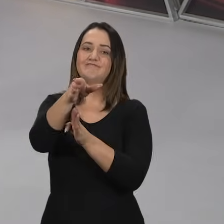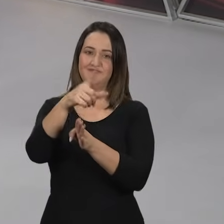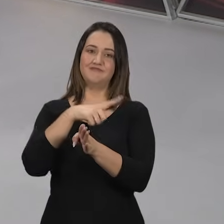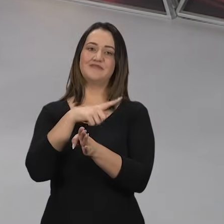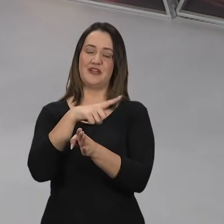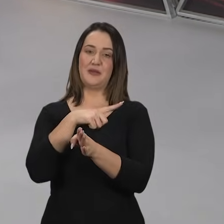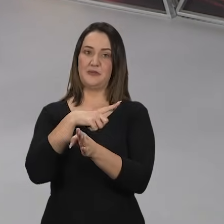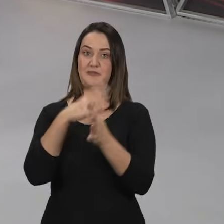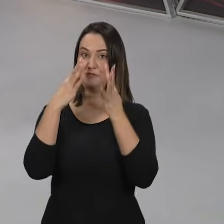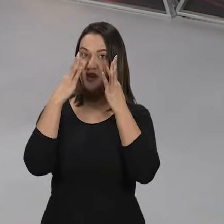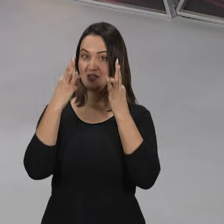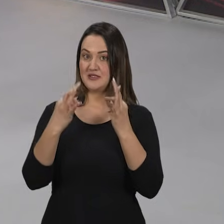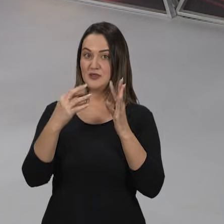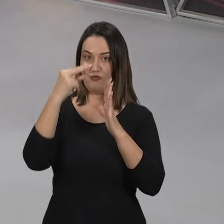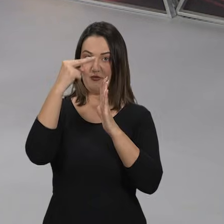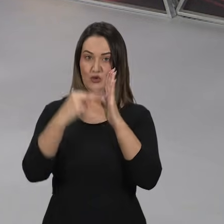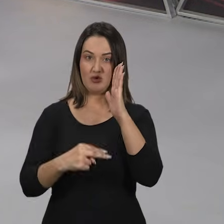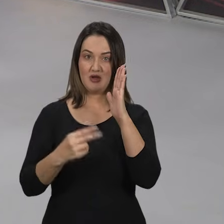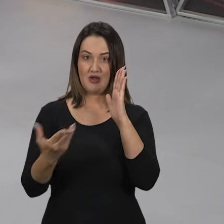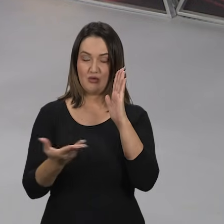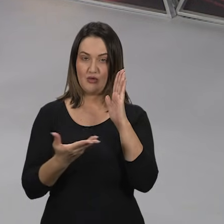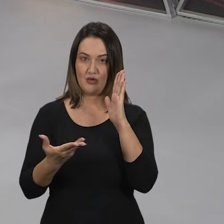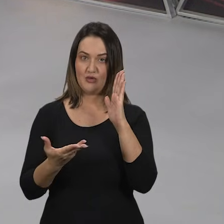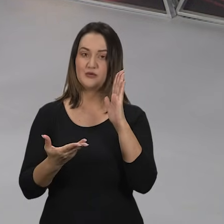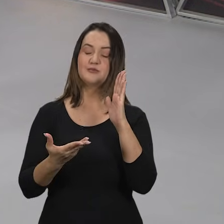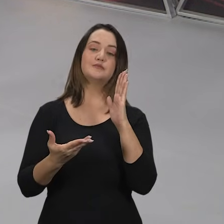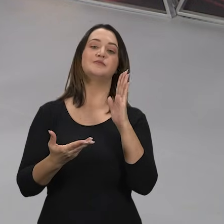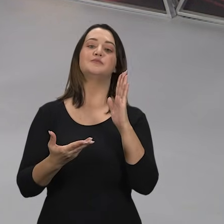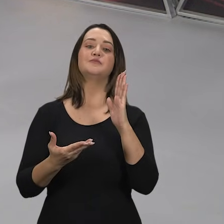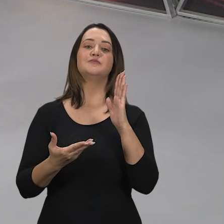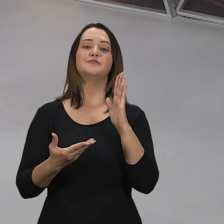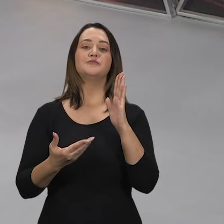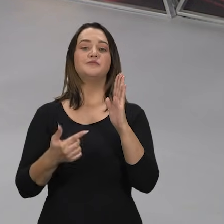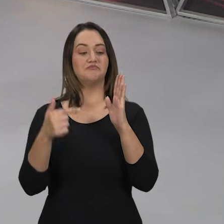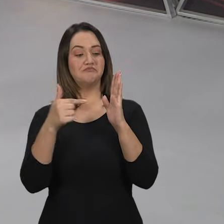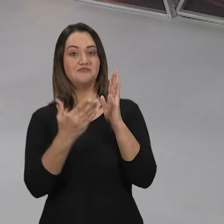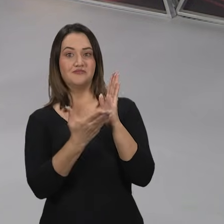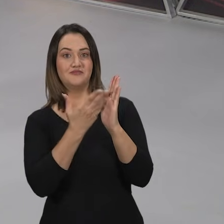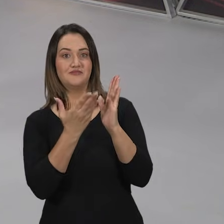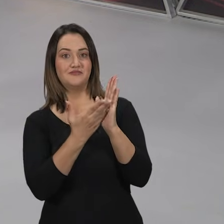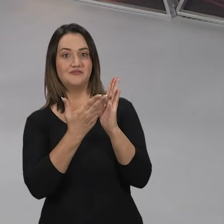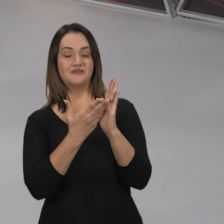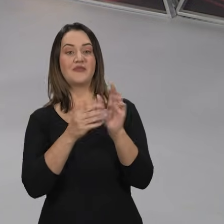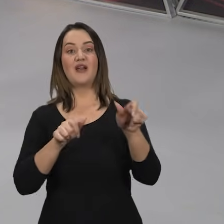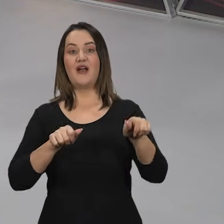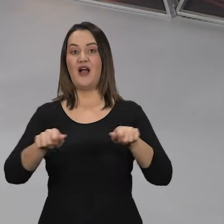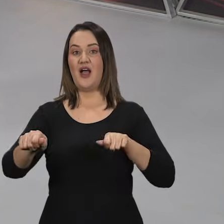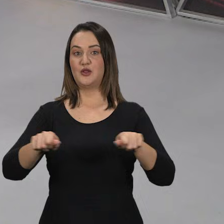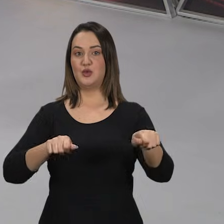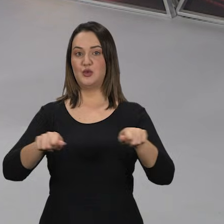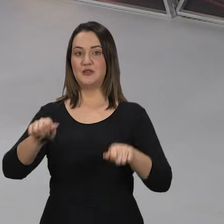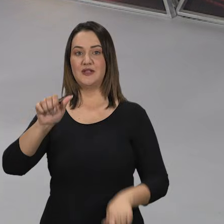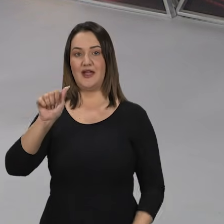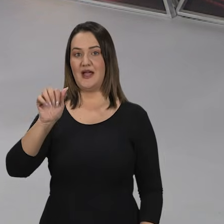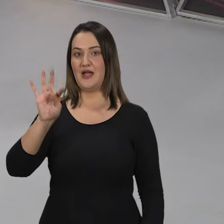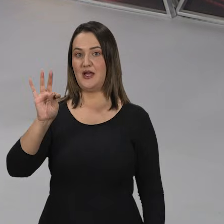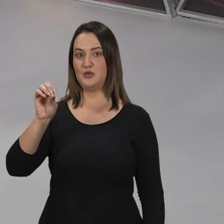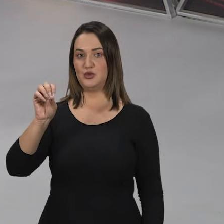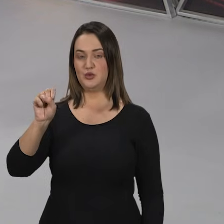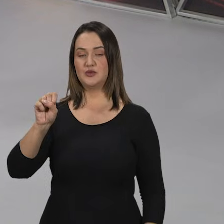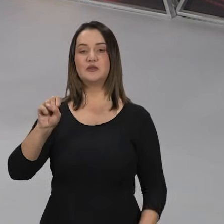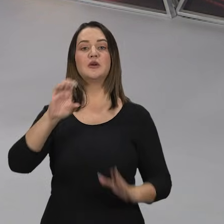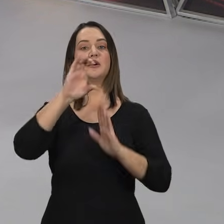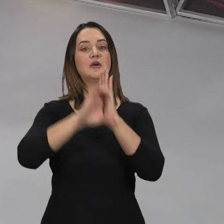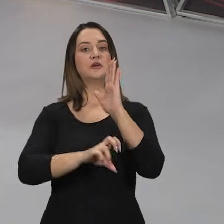você prestasse atenção no texto que eu vou ler agora para você. Está bem aqui. Atos capítulo